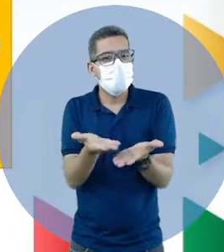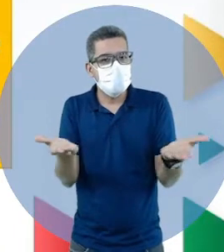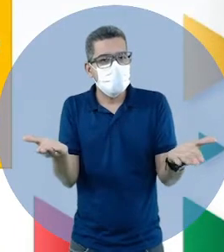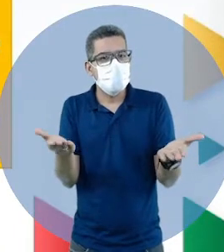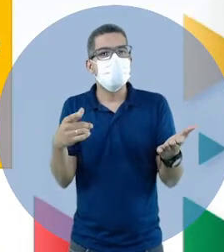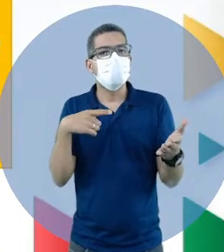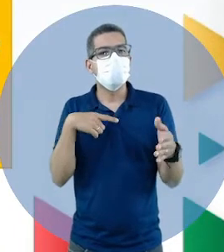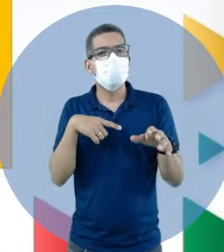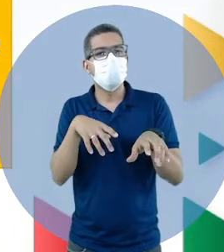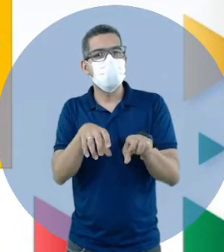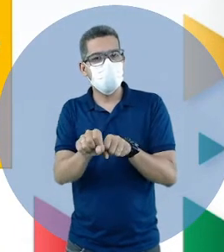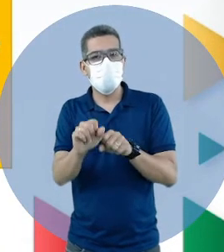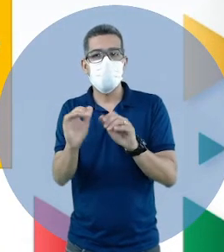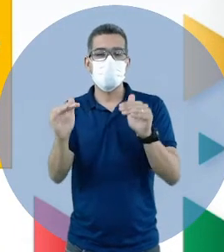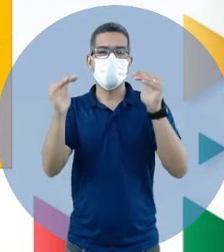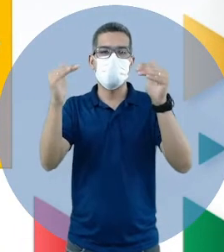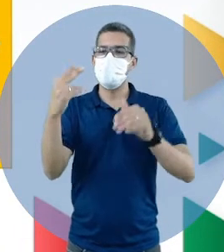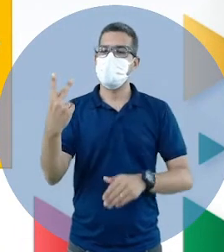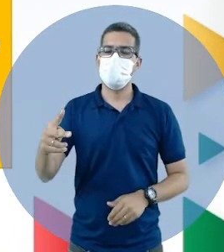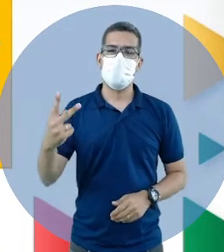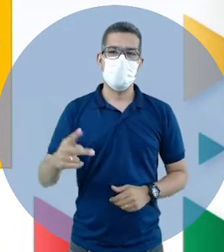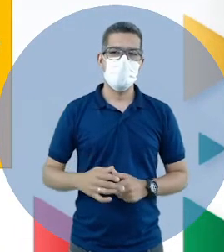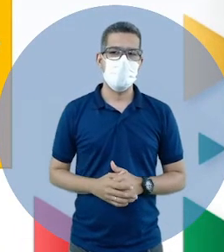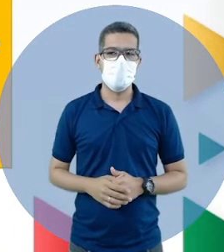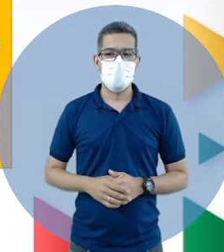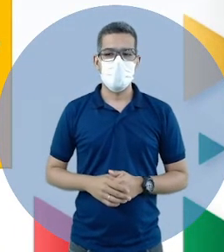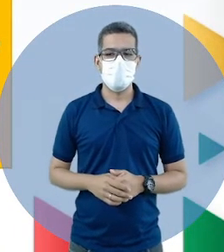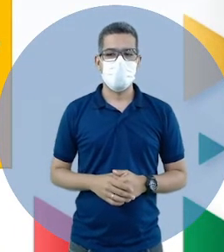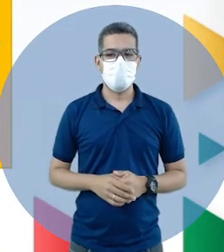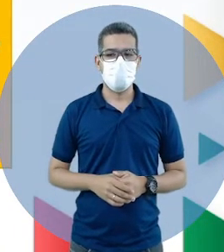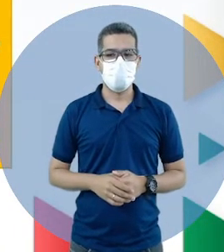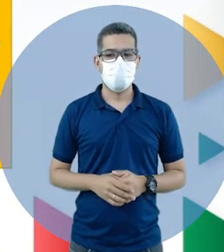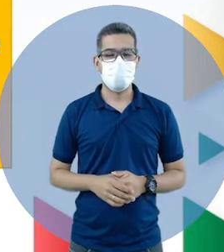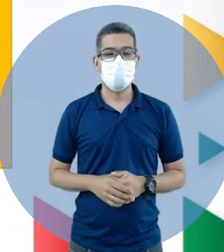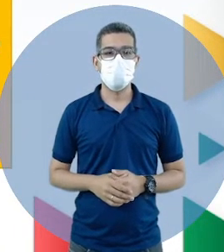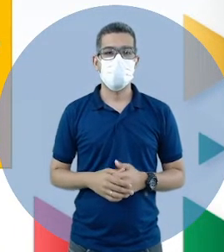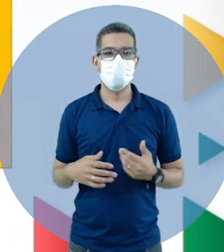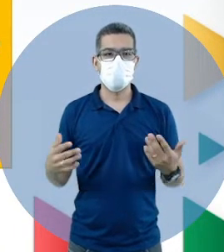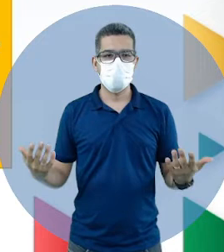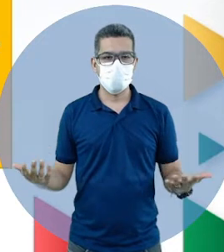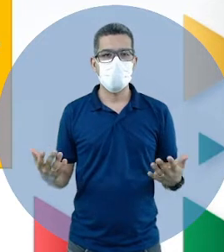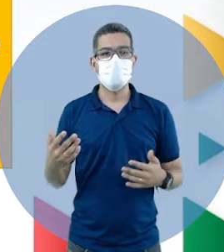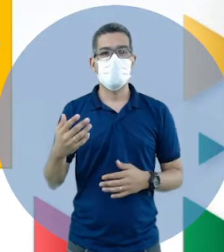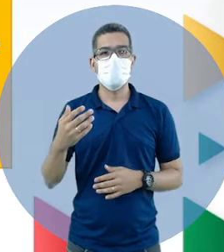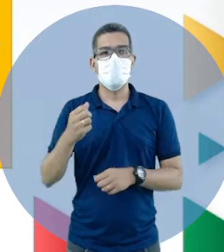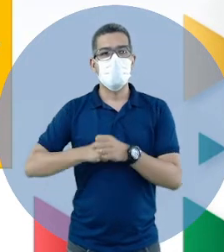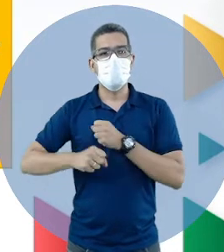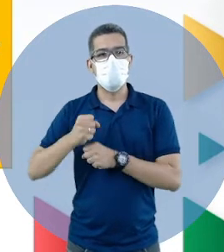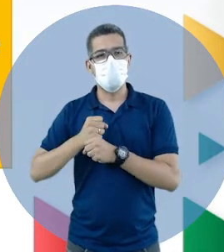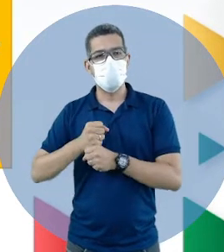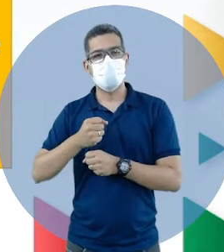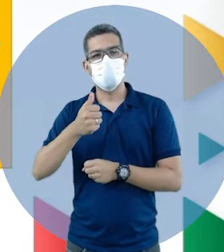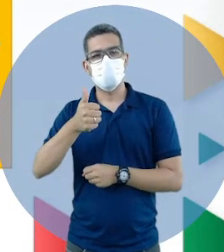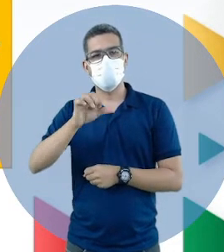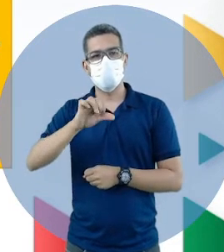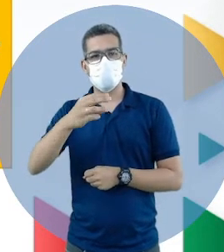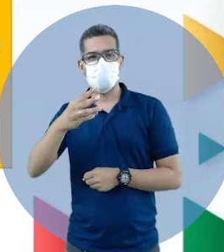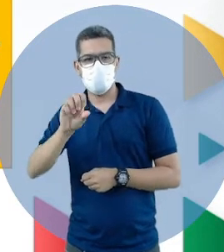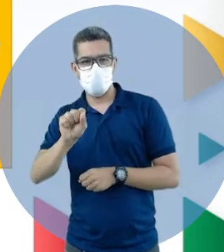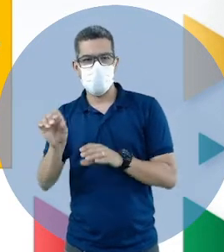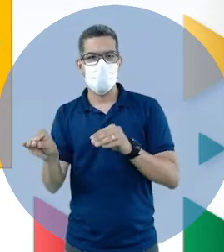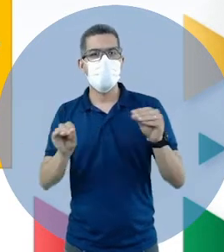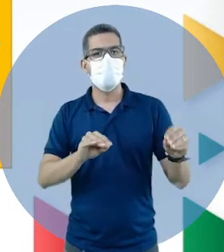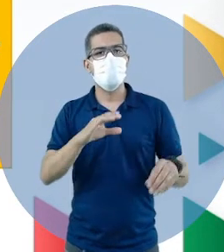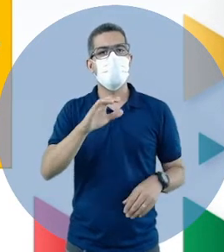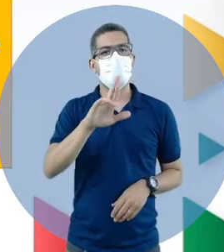formação superior dele. Vamos ver, em 38, mudou-se para Cracóvia, onde estuda na